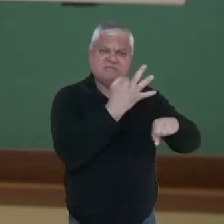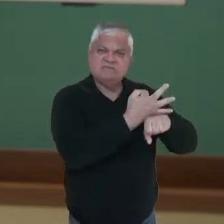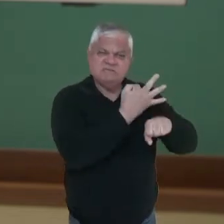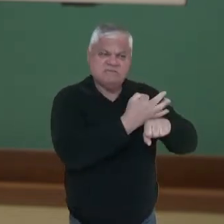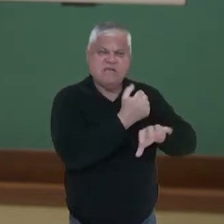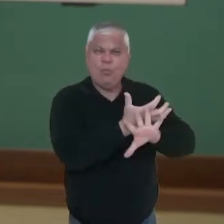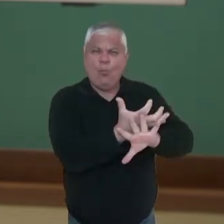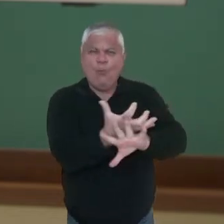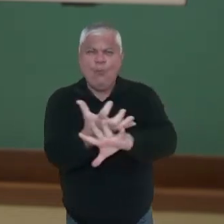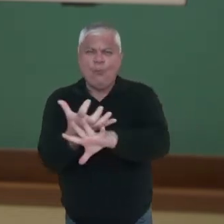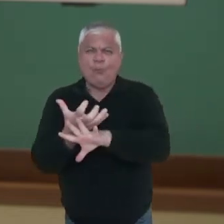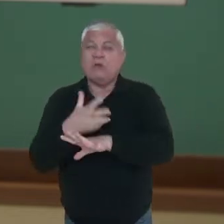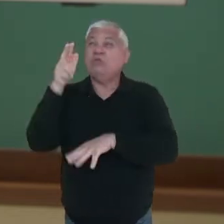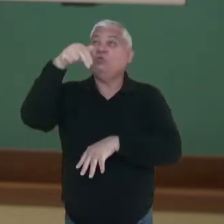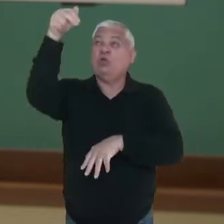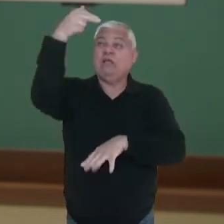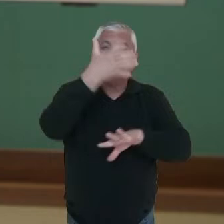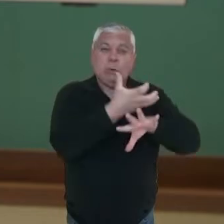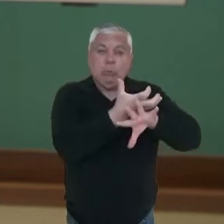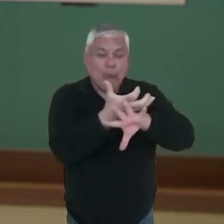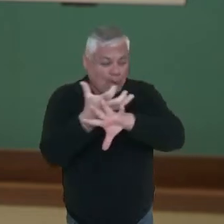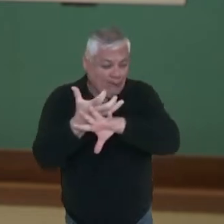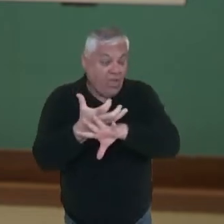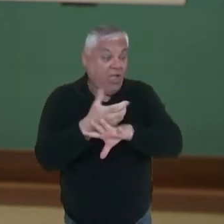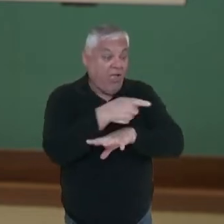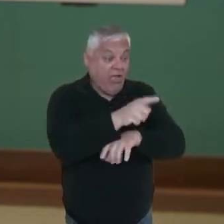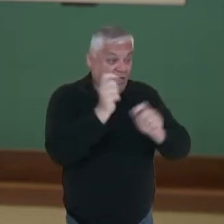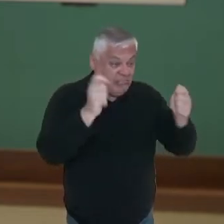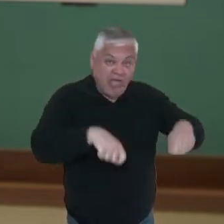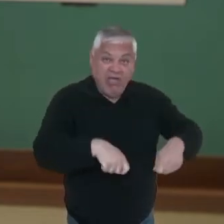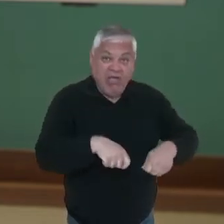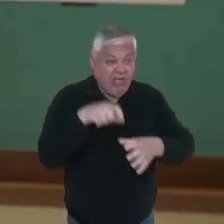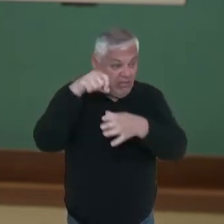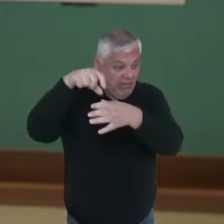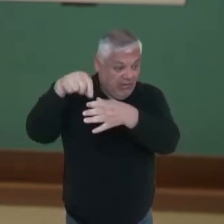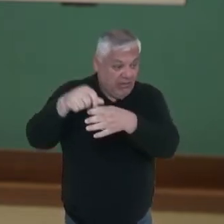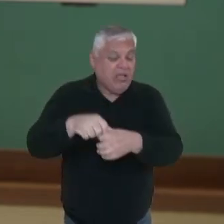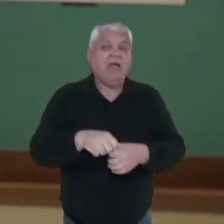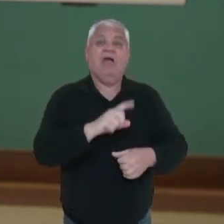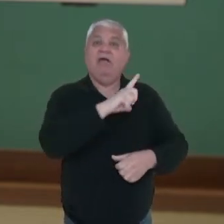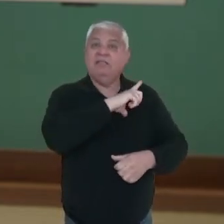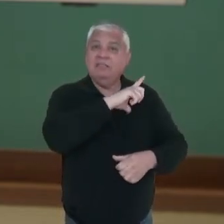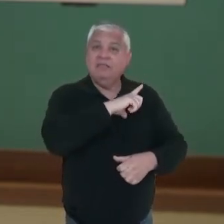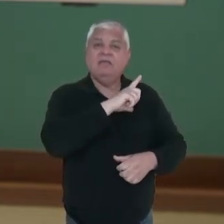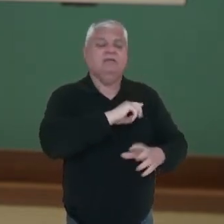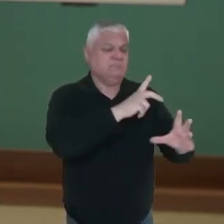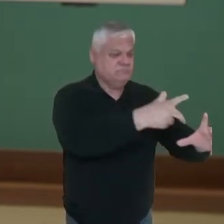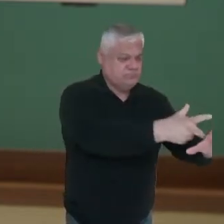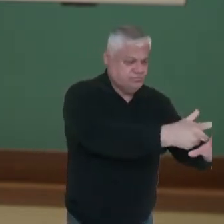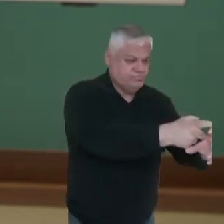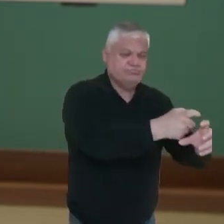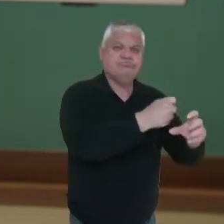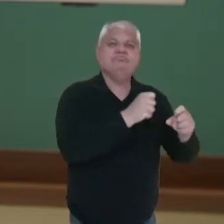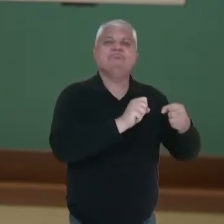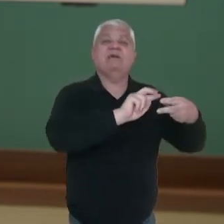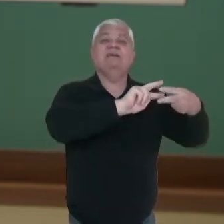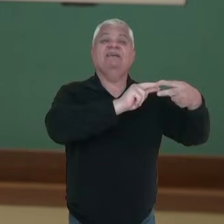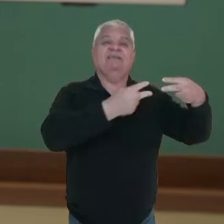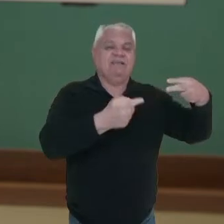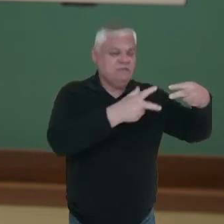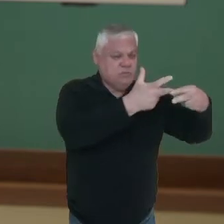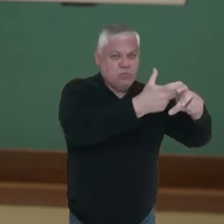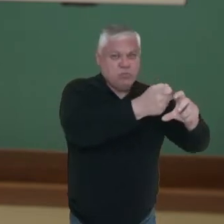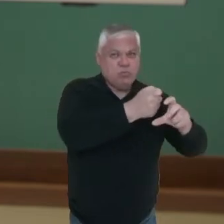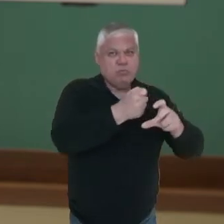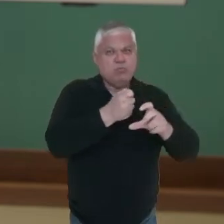seca. Não precisa chover, ele é resistente. Isso encontra-se em plantas normais. Isolo esse